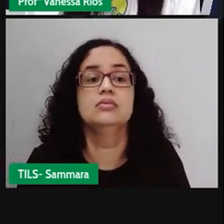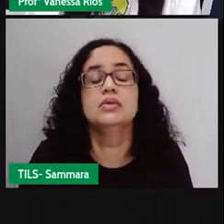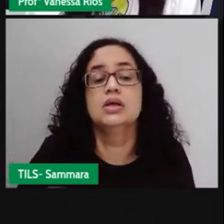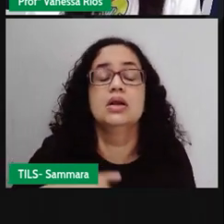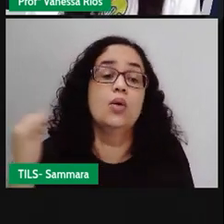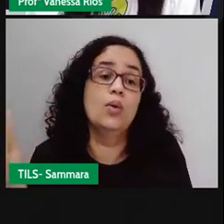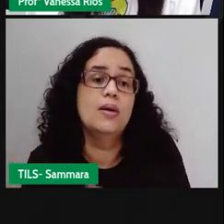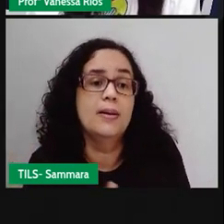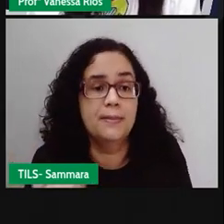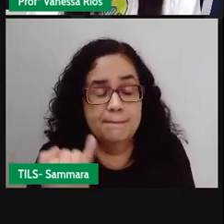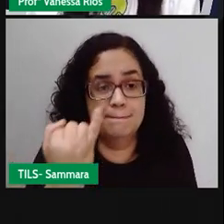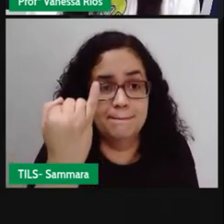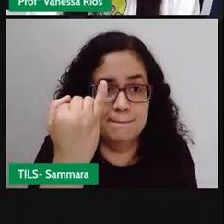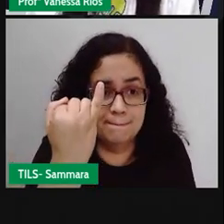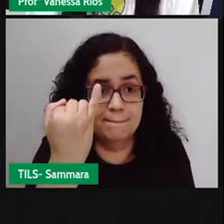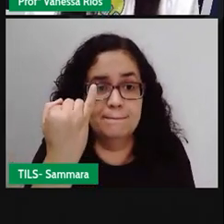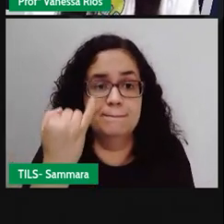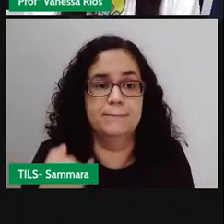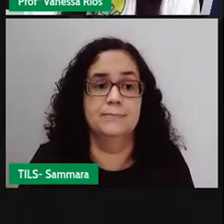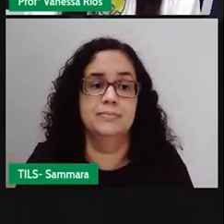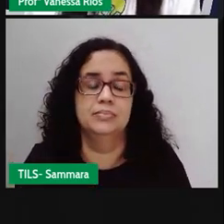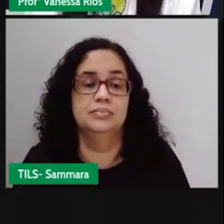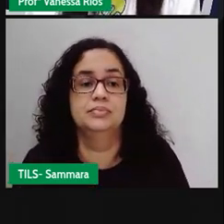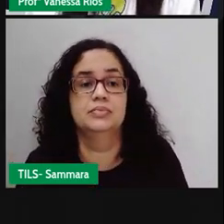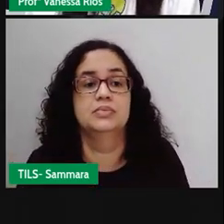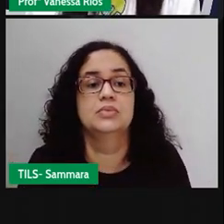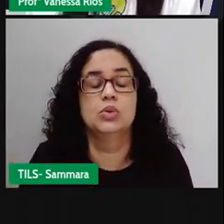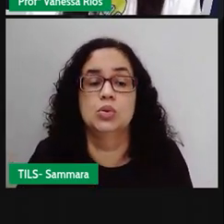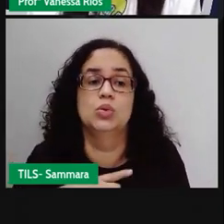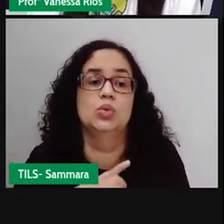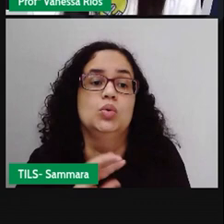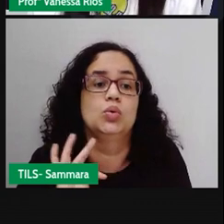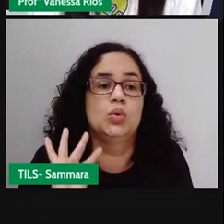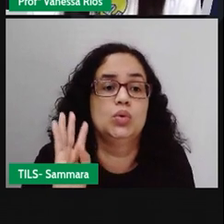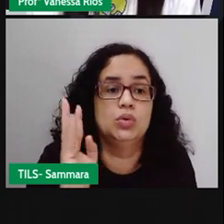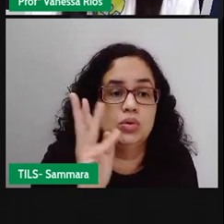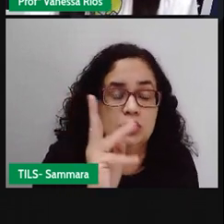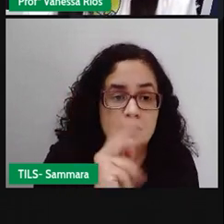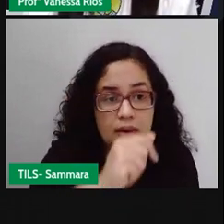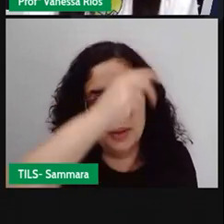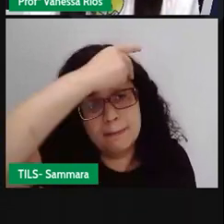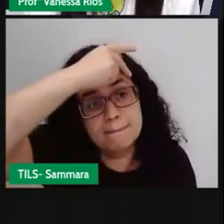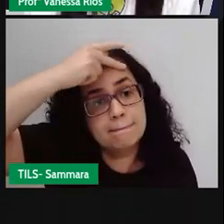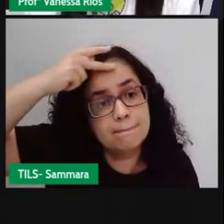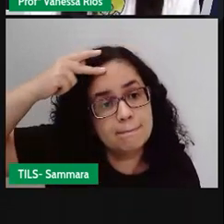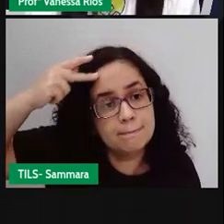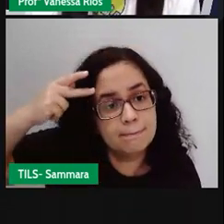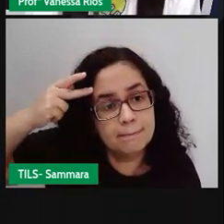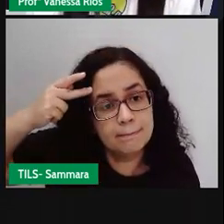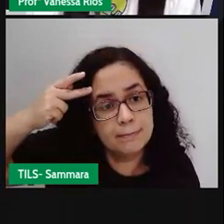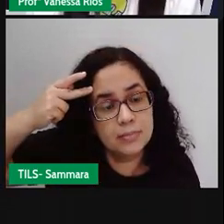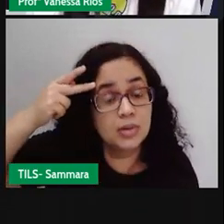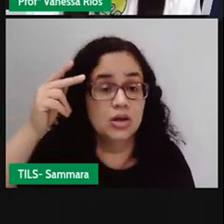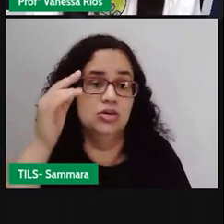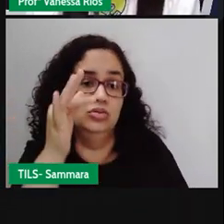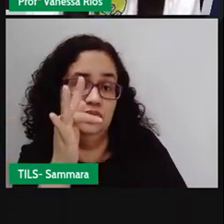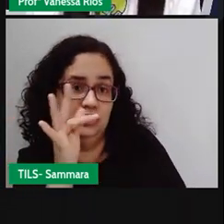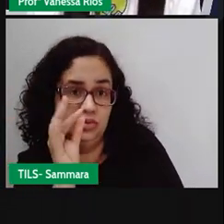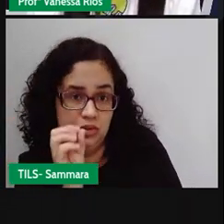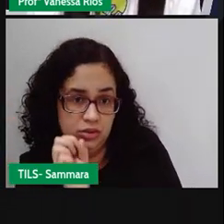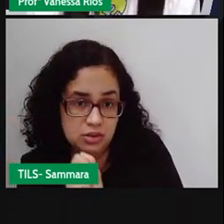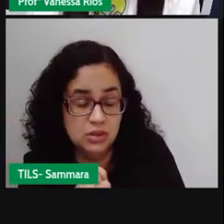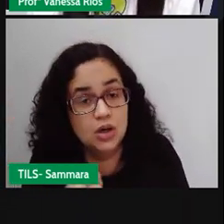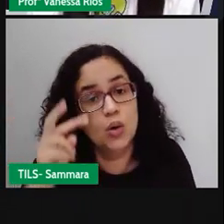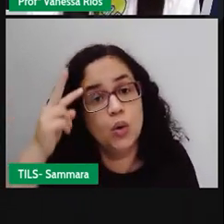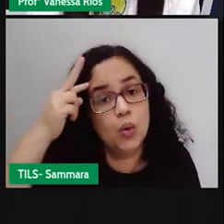são tão importantes, se eles mostram tanto para a gente daquilo que Feira de Santana é, da